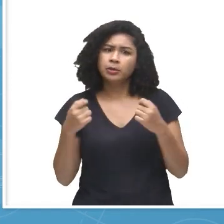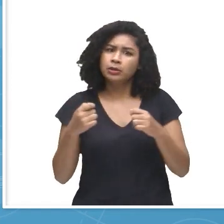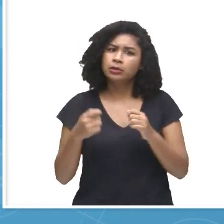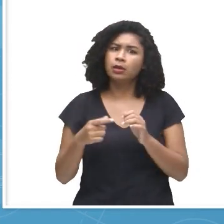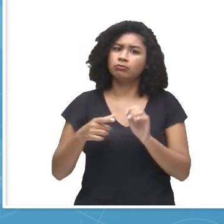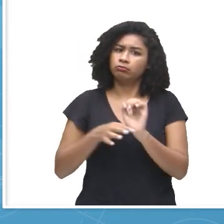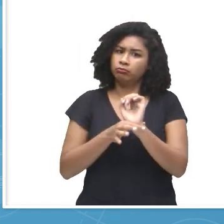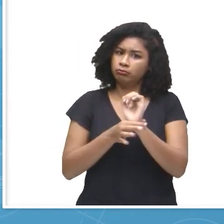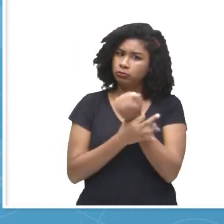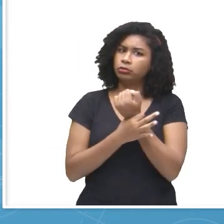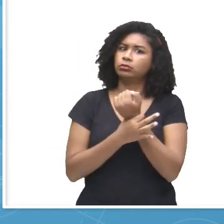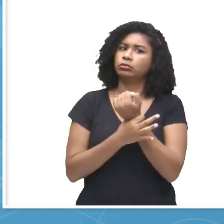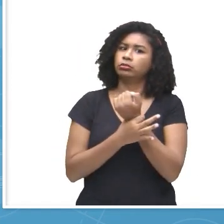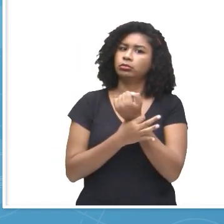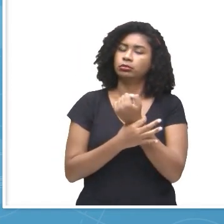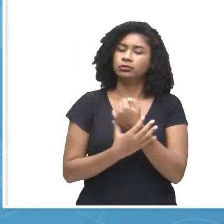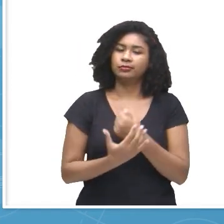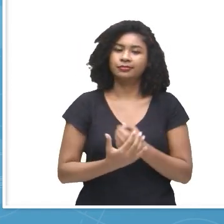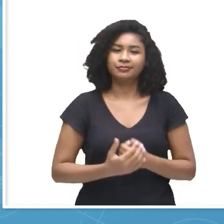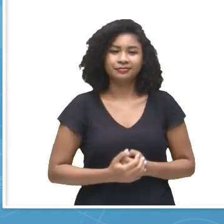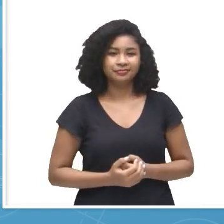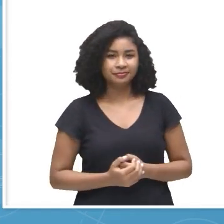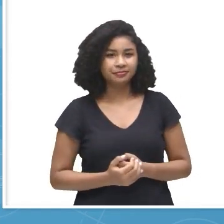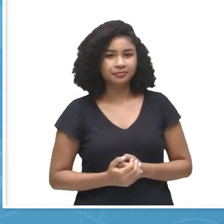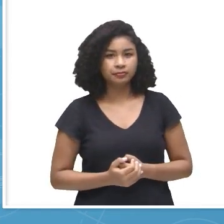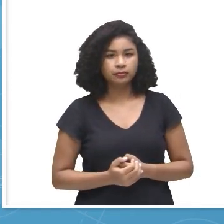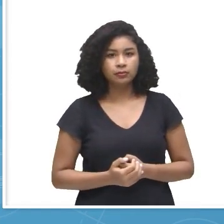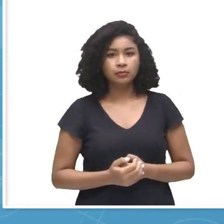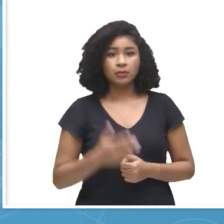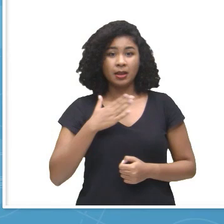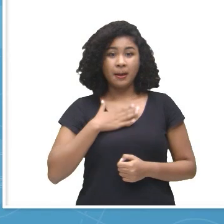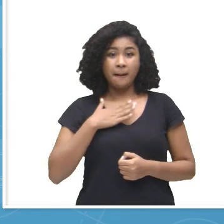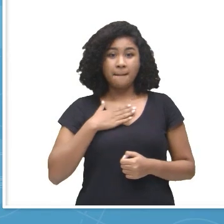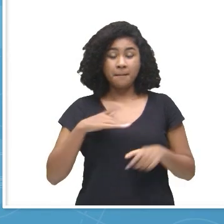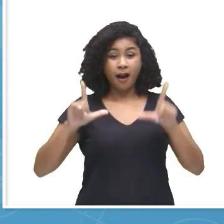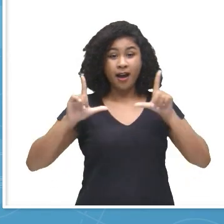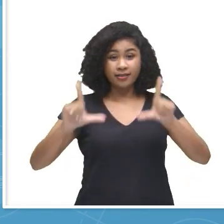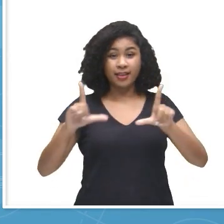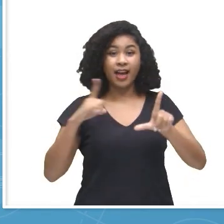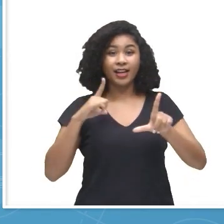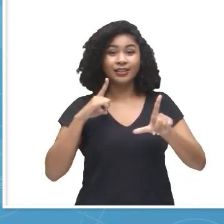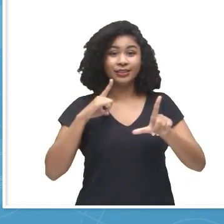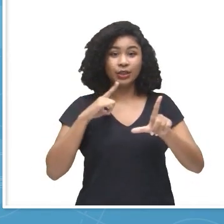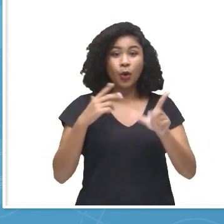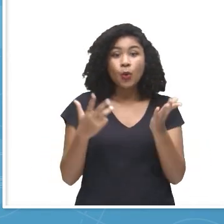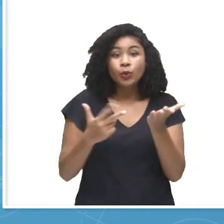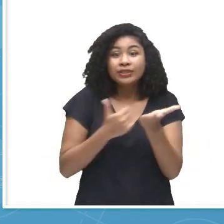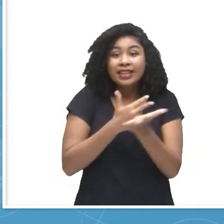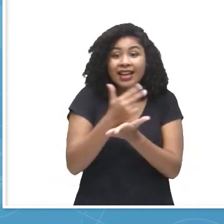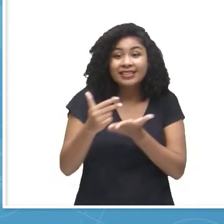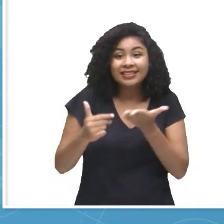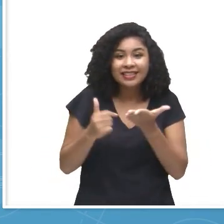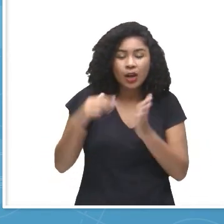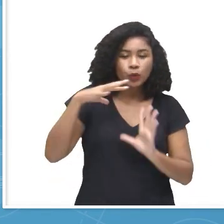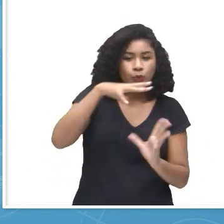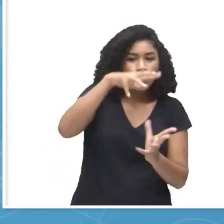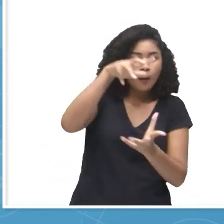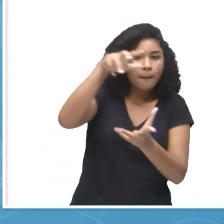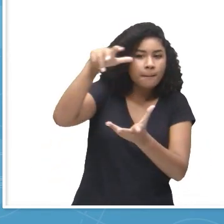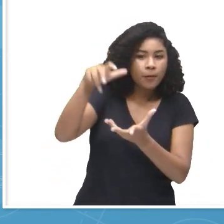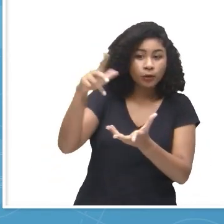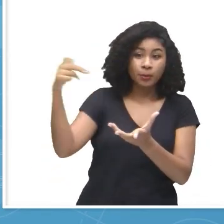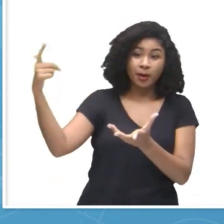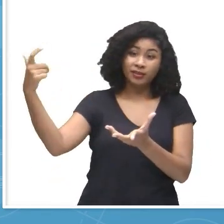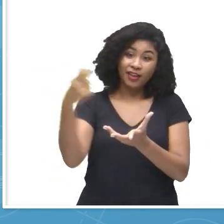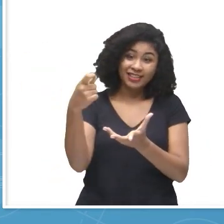cuidados. A professora Lúcia colocou, meu cartaz teria o desenho do planeta Terra feliz sendo vacinado. Muito bom, professora,